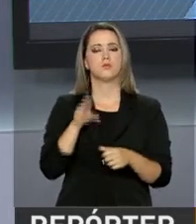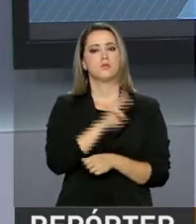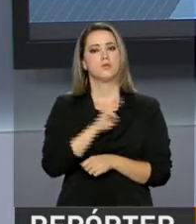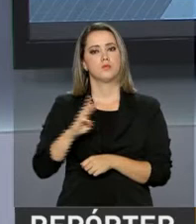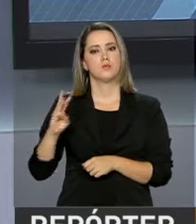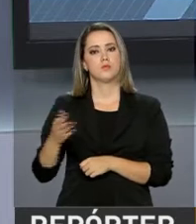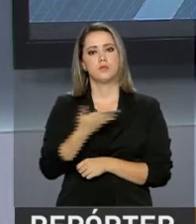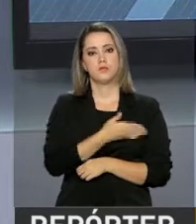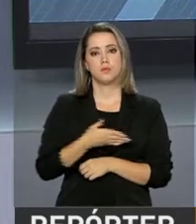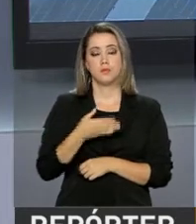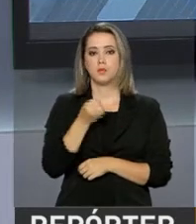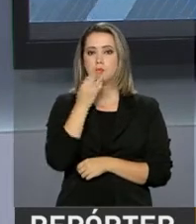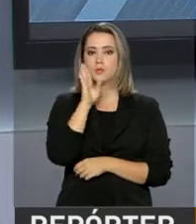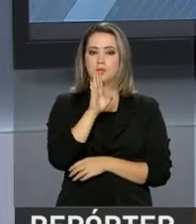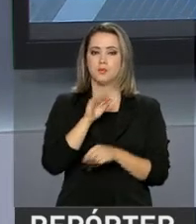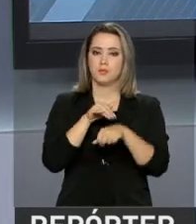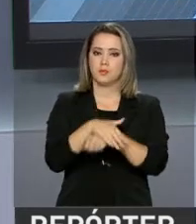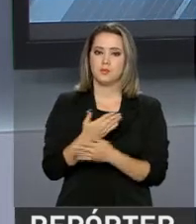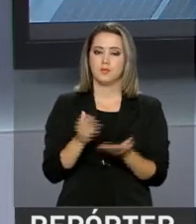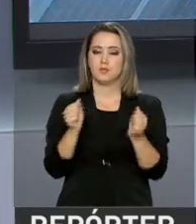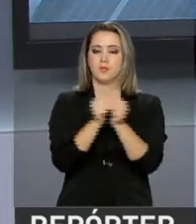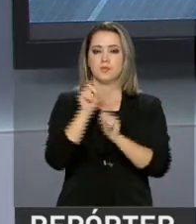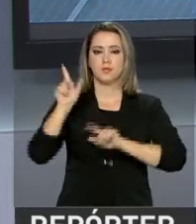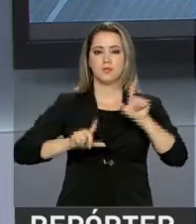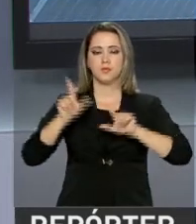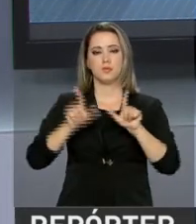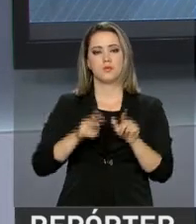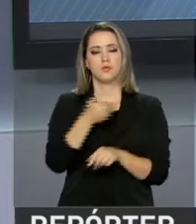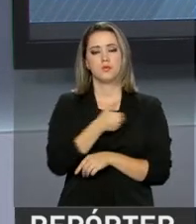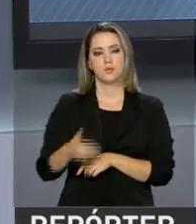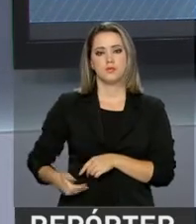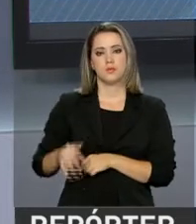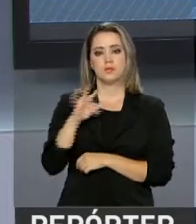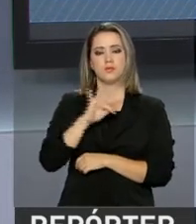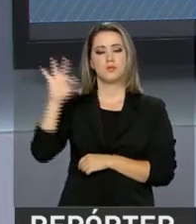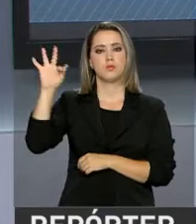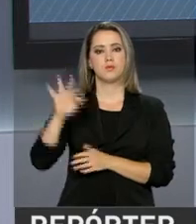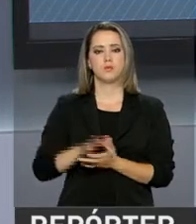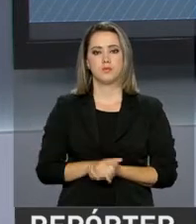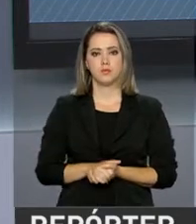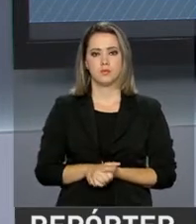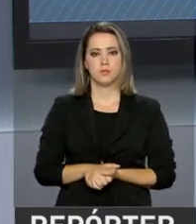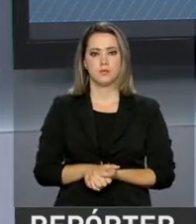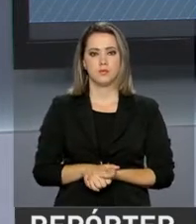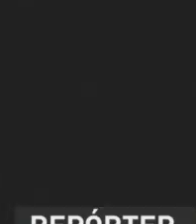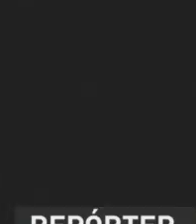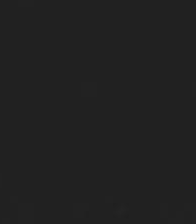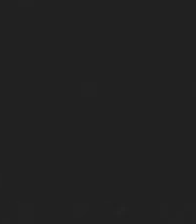nossa página na internet uma boa noite pra você e continue com a gente aqui na nbr a tv do governo federal